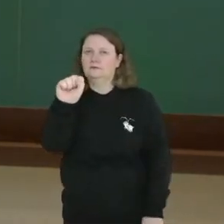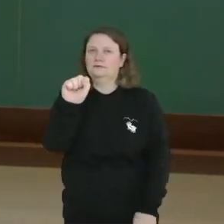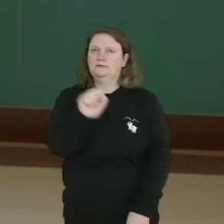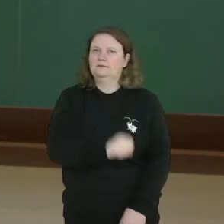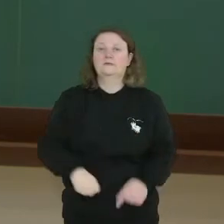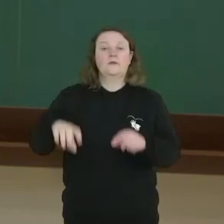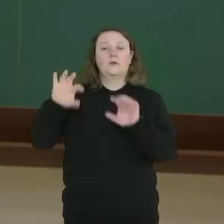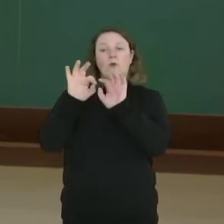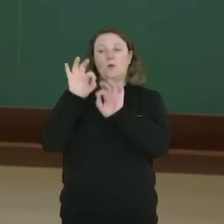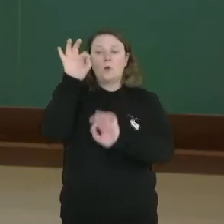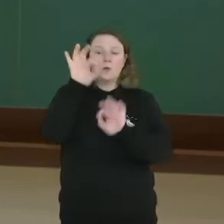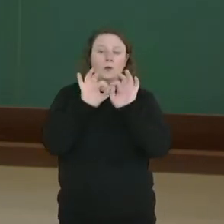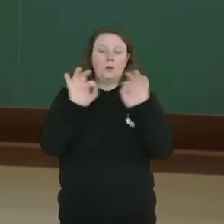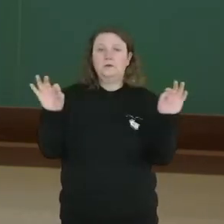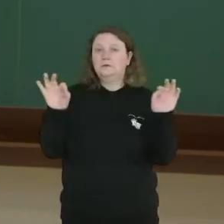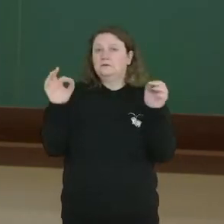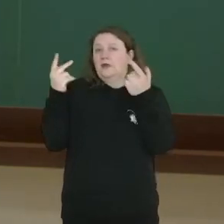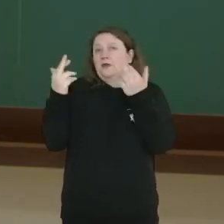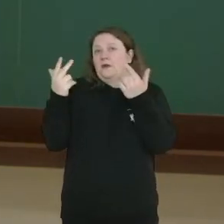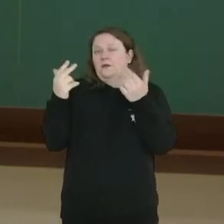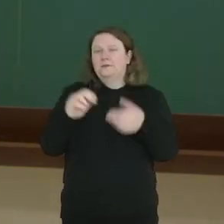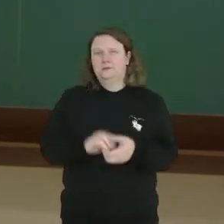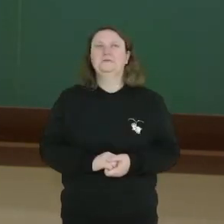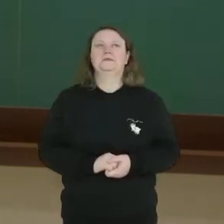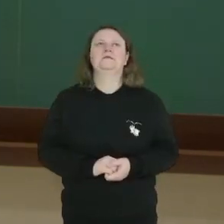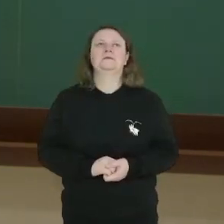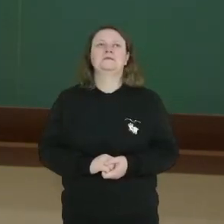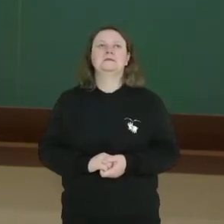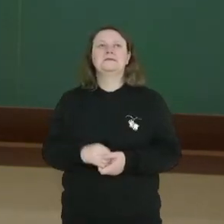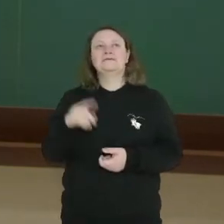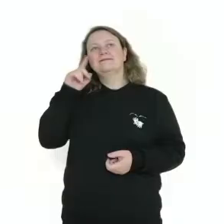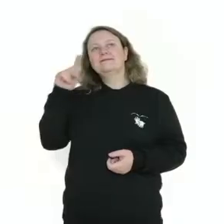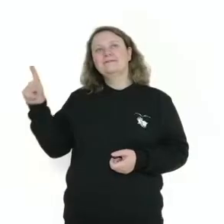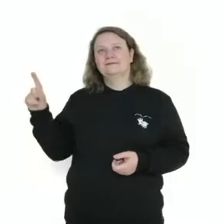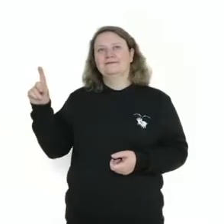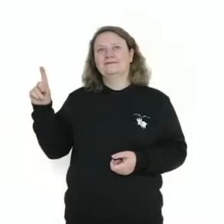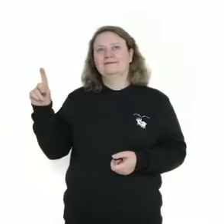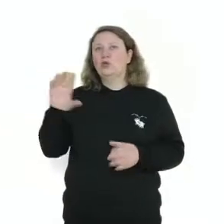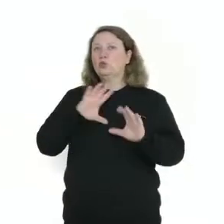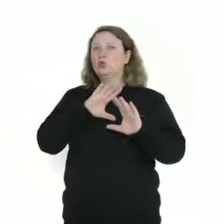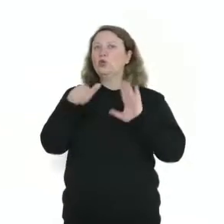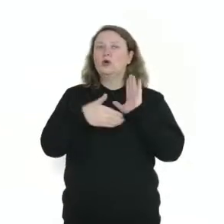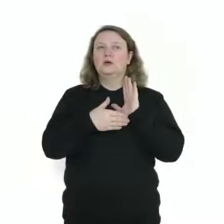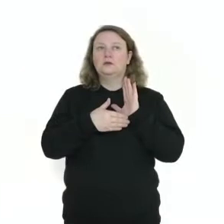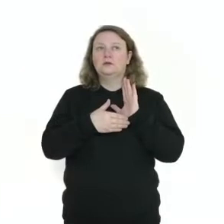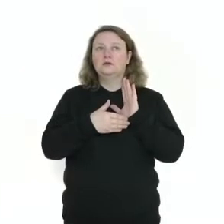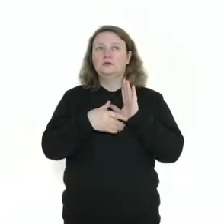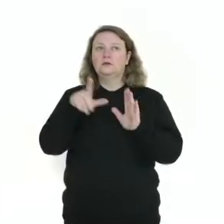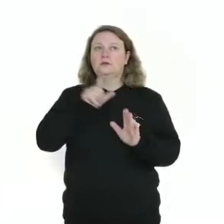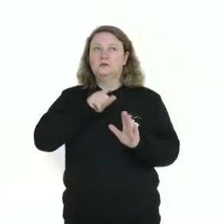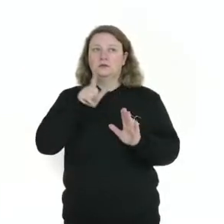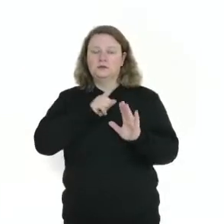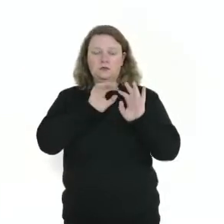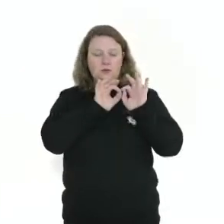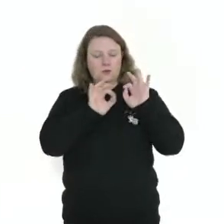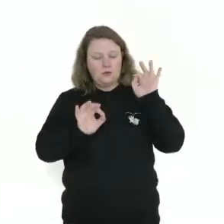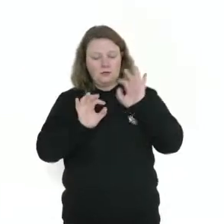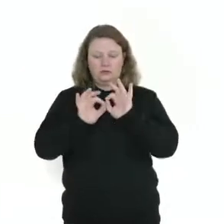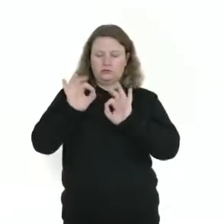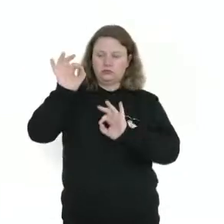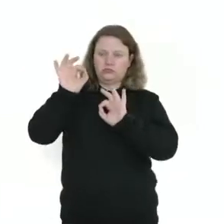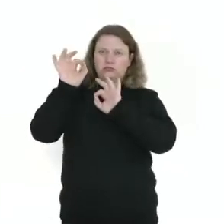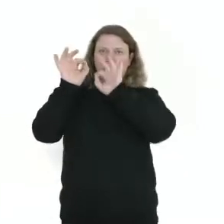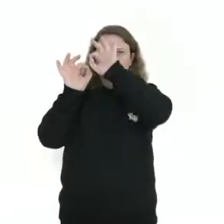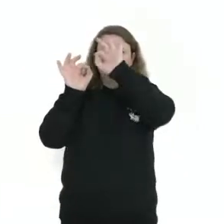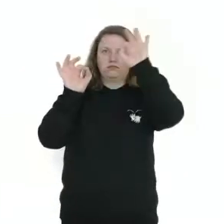iguais, possuem a mesma medida. Os lados são congruentes, tá? Ó, é todo polígono convexo que tem os lados da mesma medida